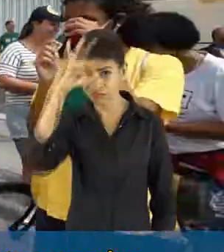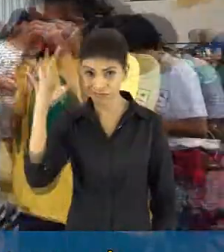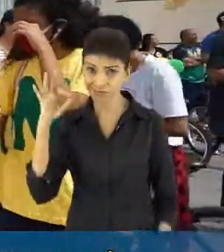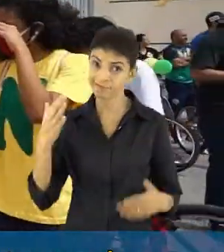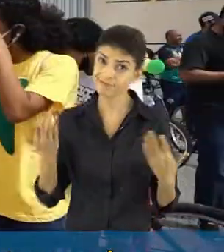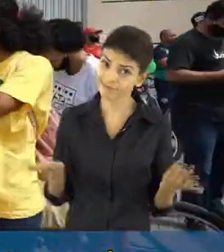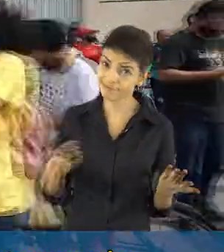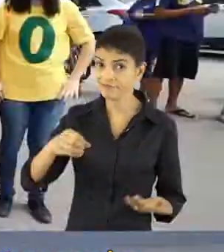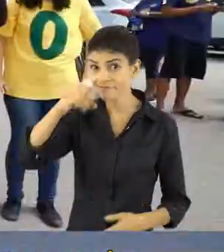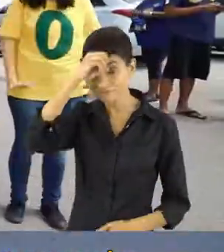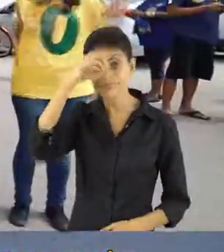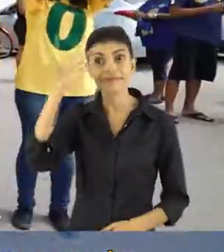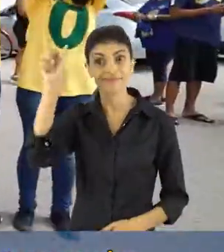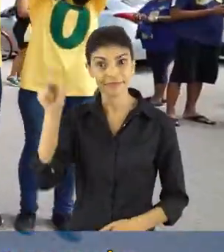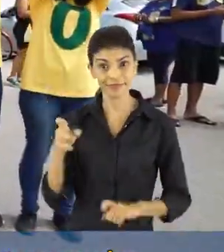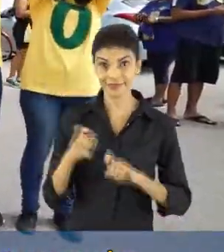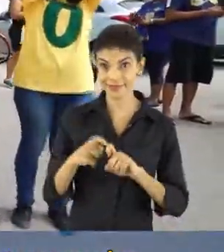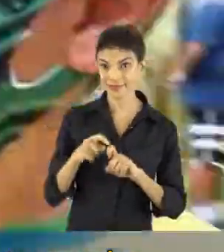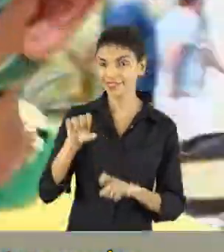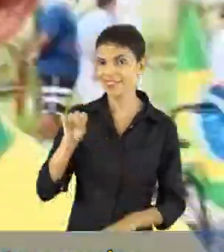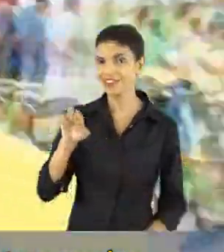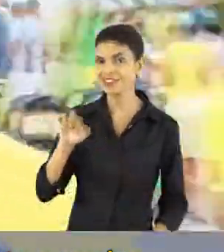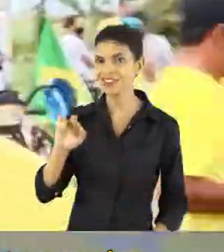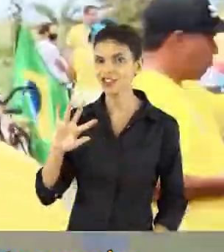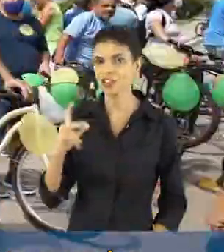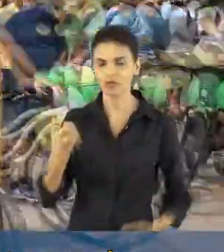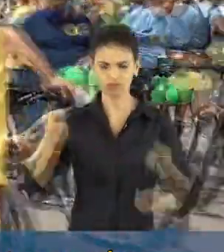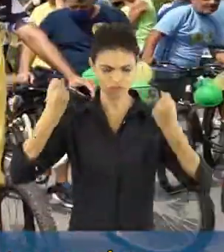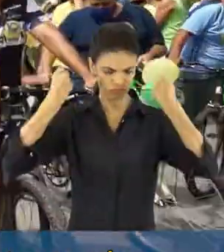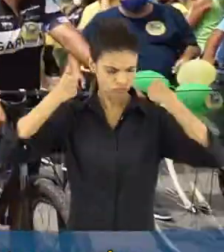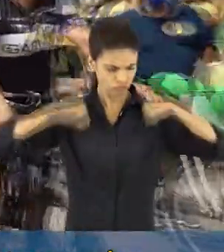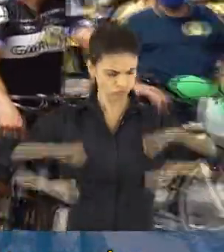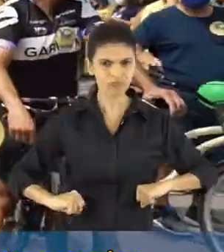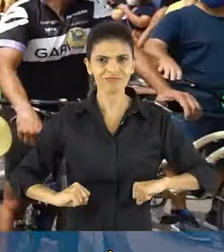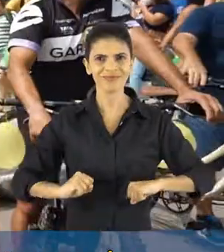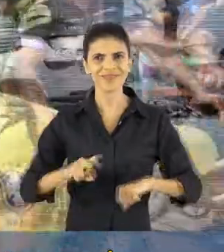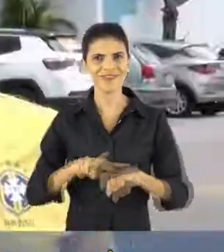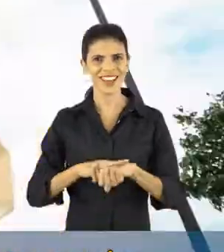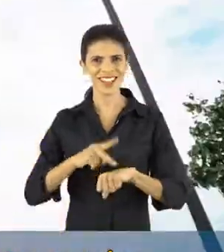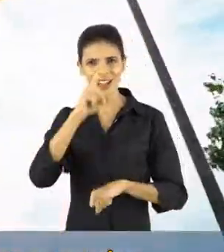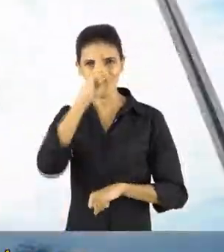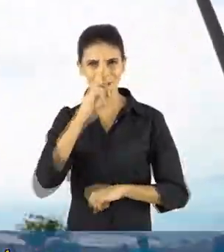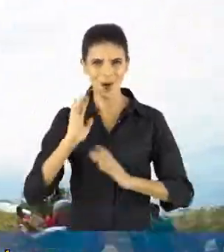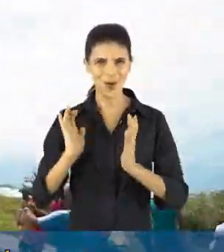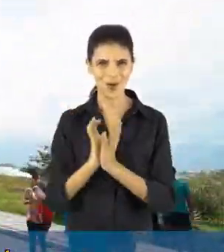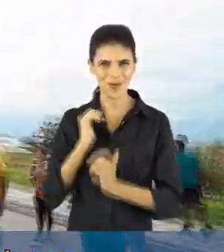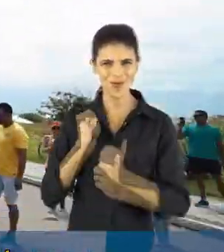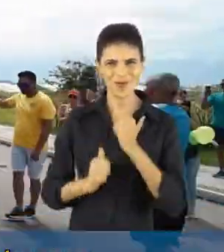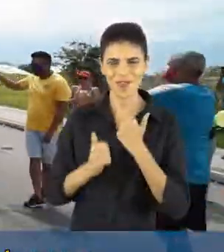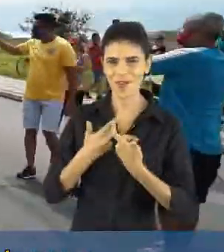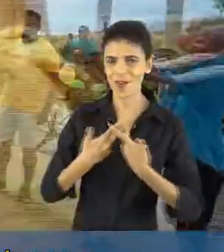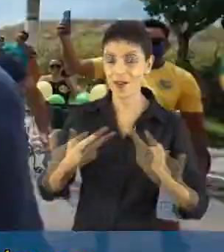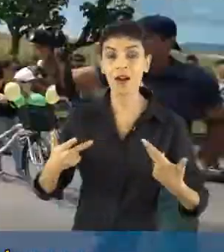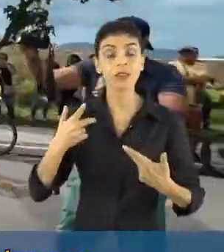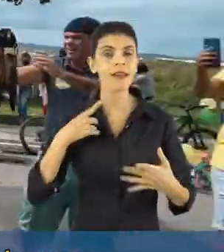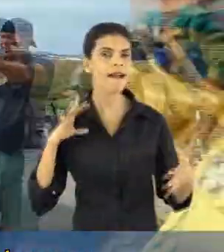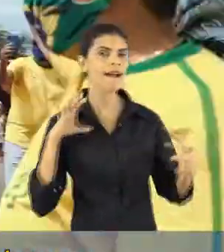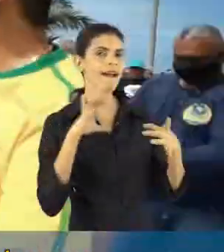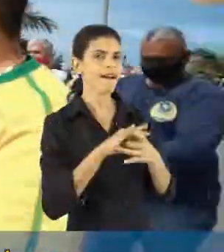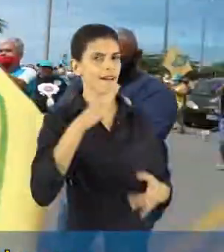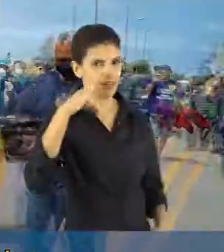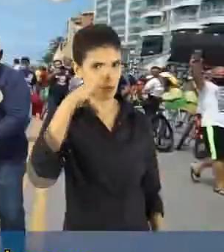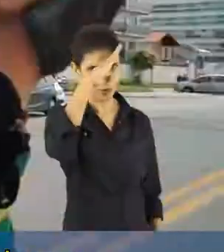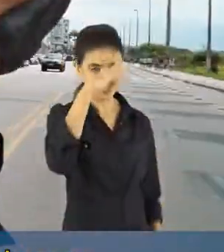Talvez você não saiba, mas quando o doutor Serginho veste a camisa da nossa seleção, mais do que sintonia com o